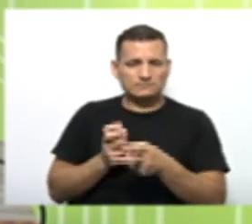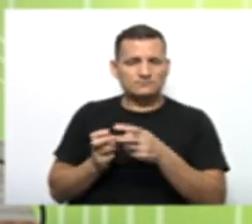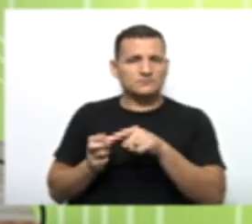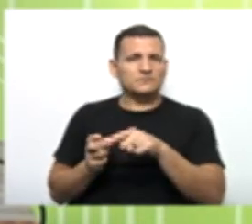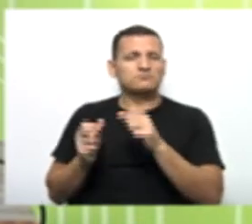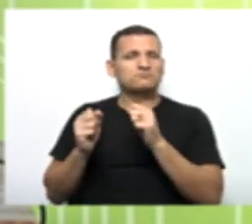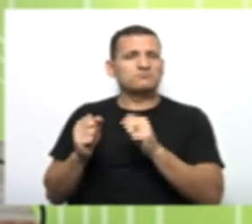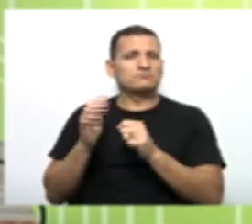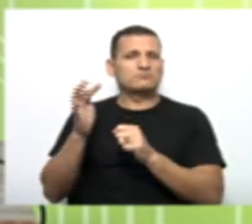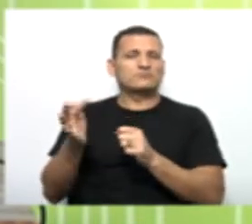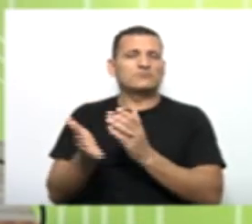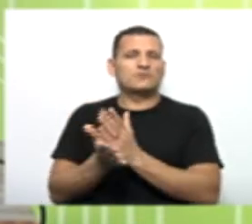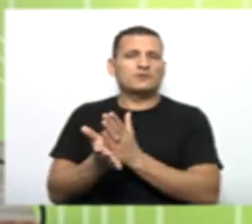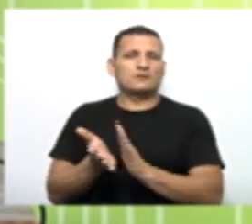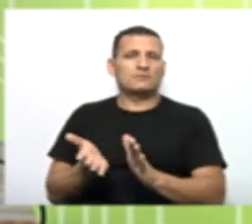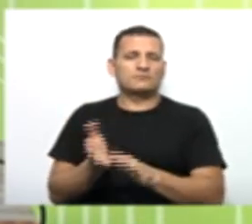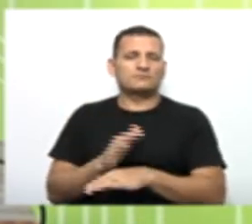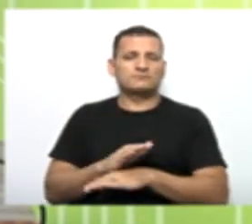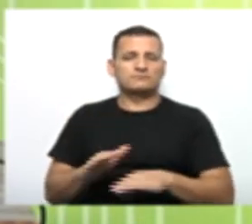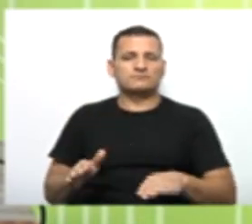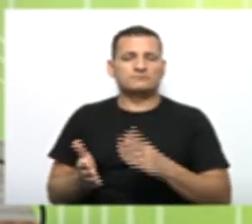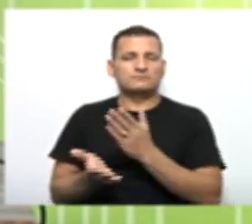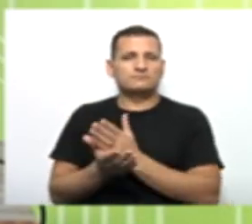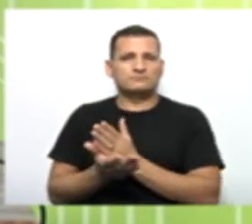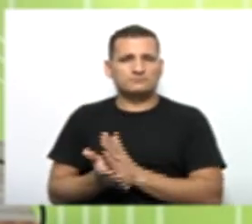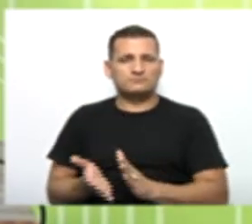eles acabem.